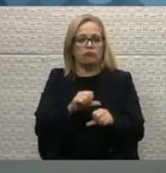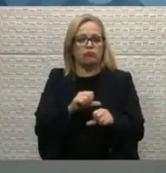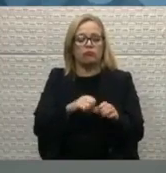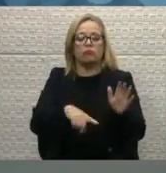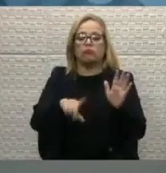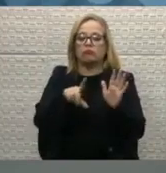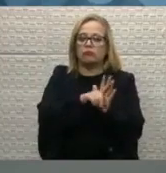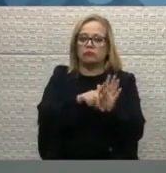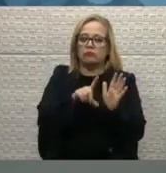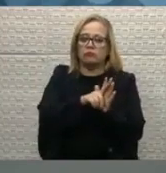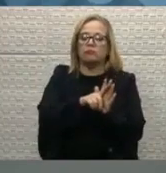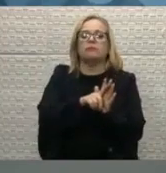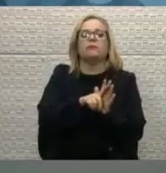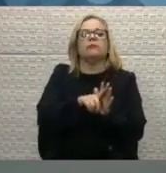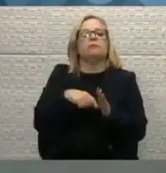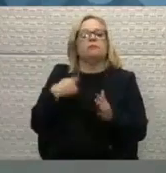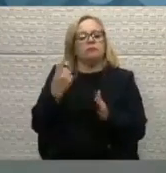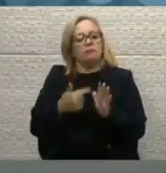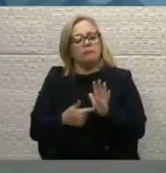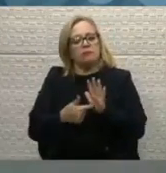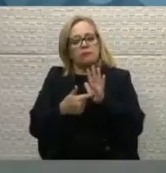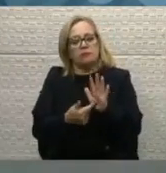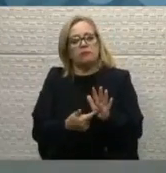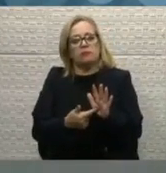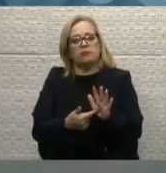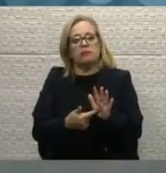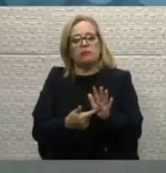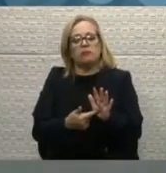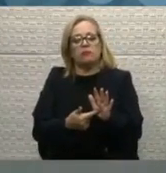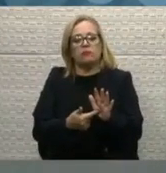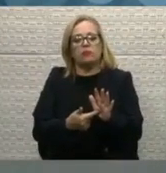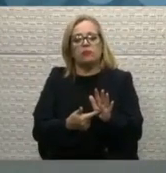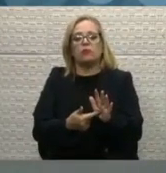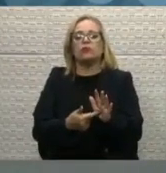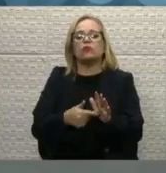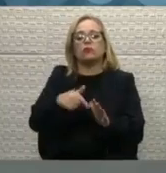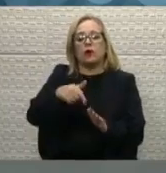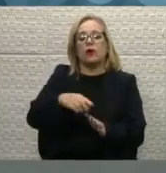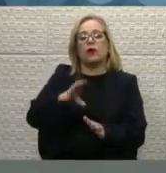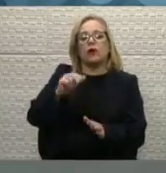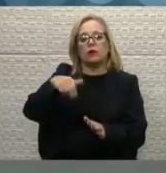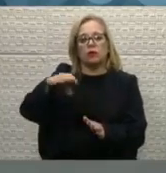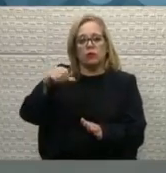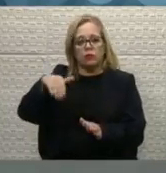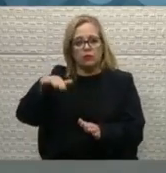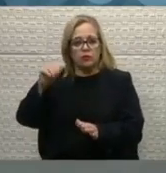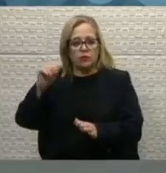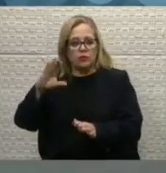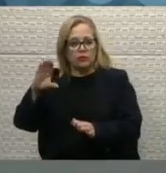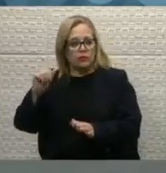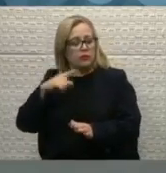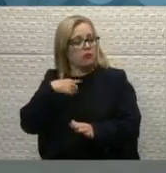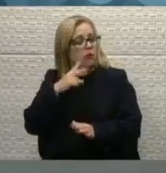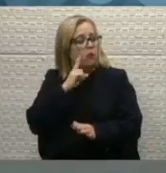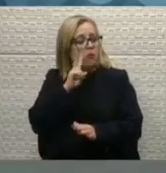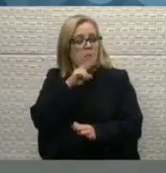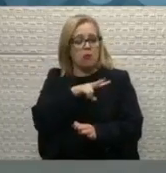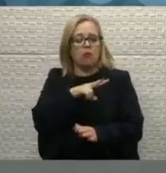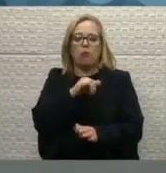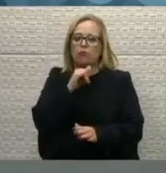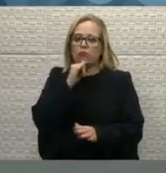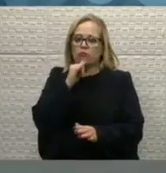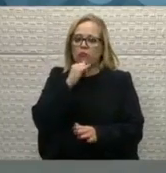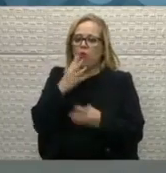de formação, nós vamos expressá-la pelo produto da matriz canônica pelo vetor. Então, vamos ao quadro verificar em um